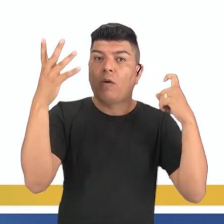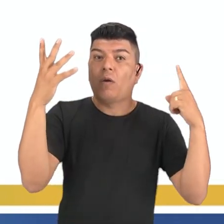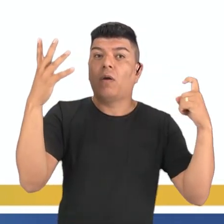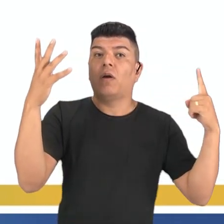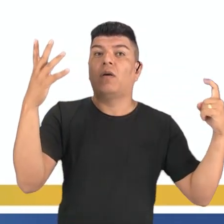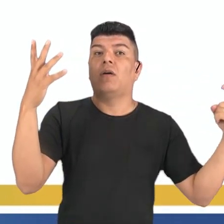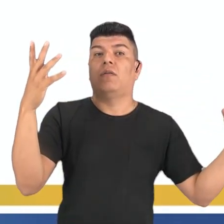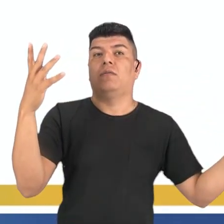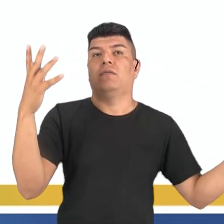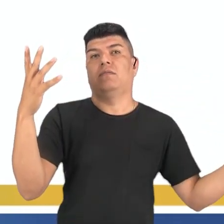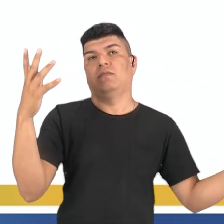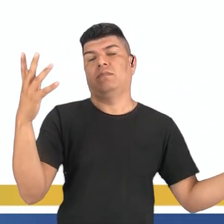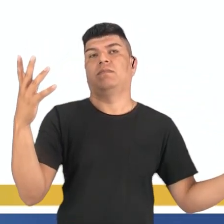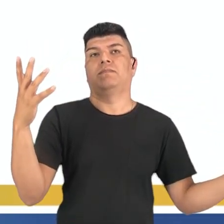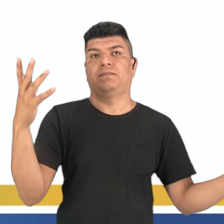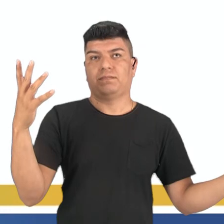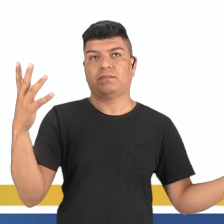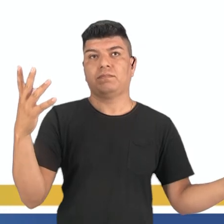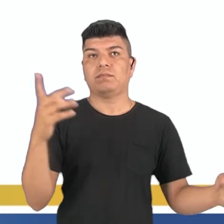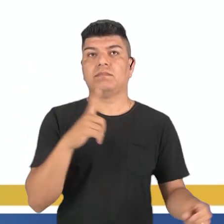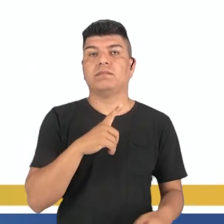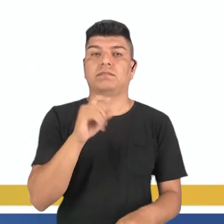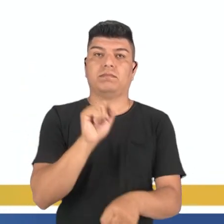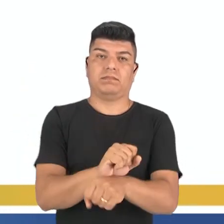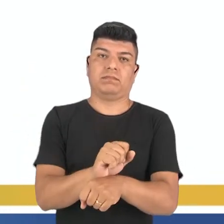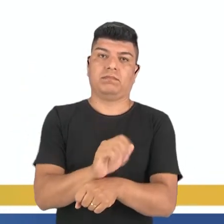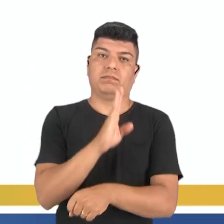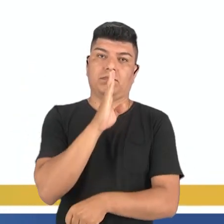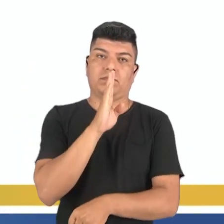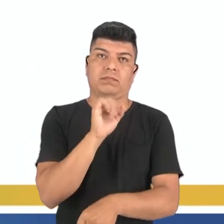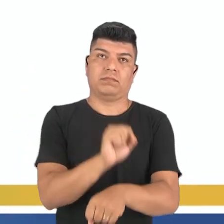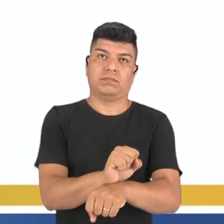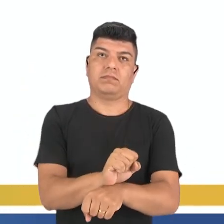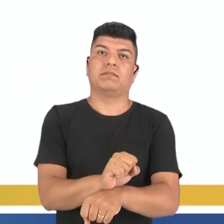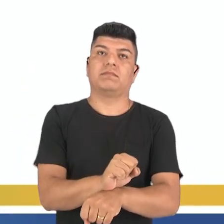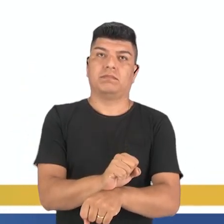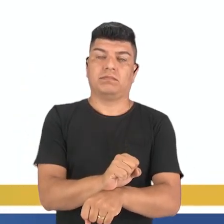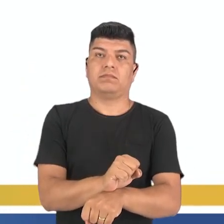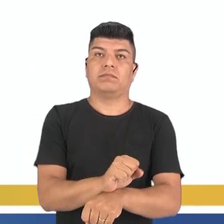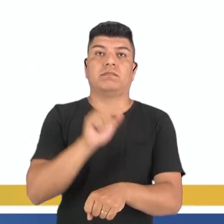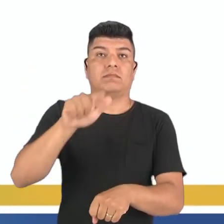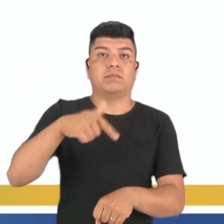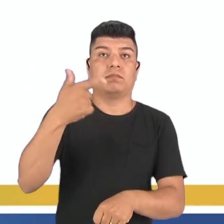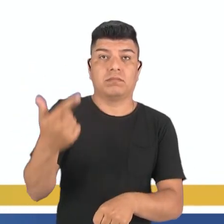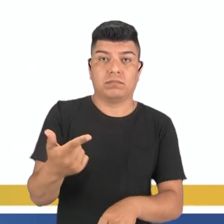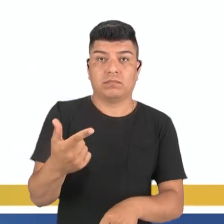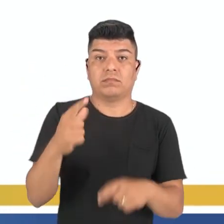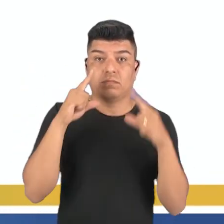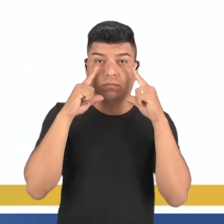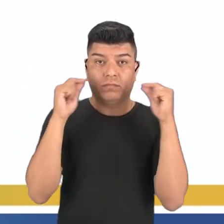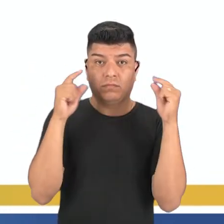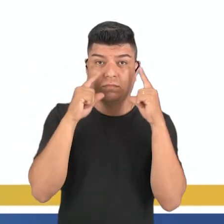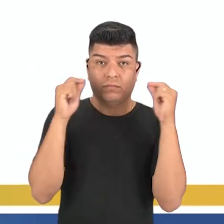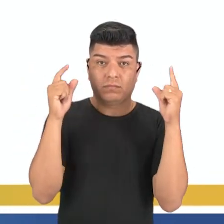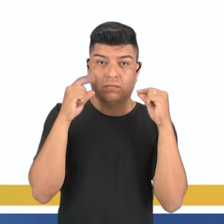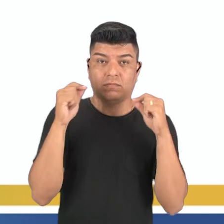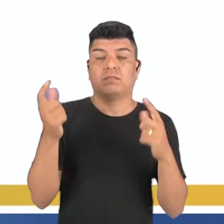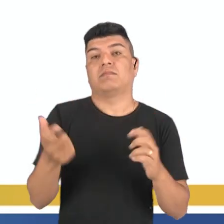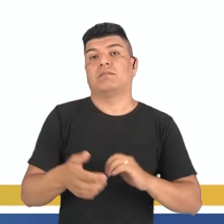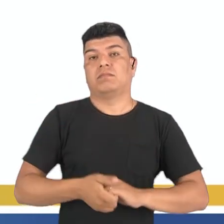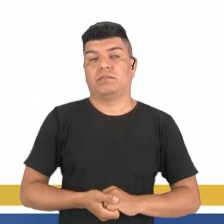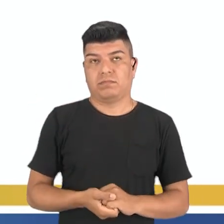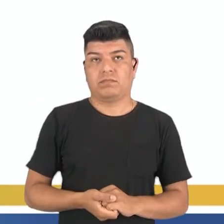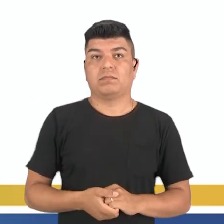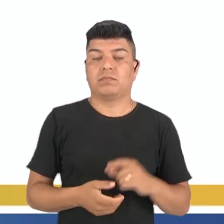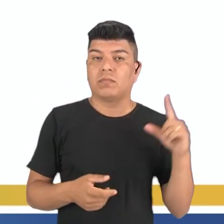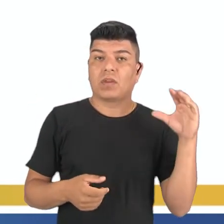som longo. Aí eu coloquei a pausa. Lembra que tem que colocar uma pausa. Depois coloquei um gato, miau, miau,